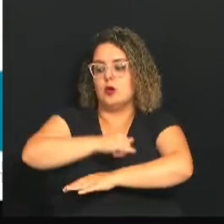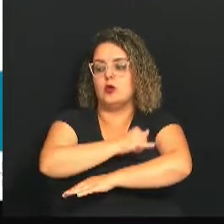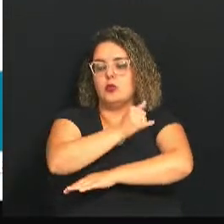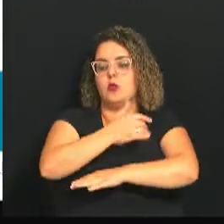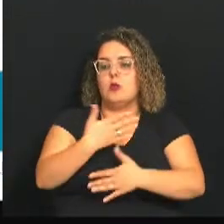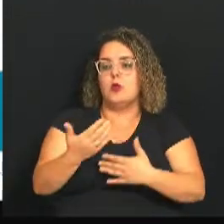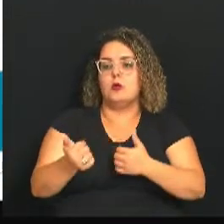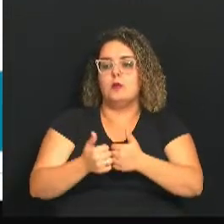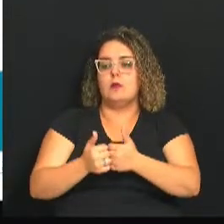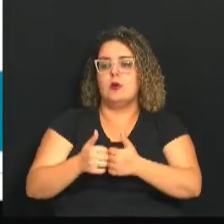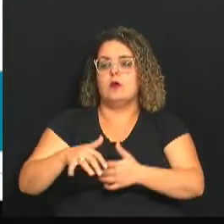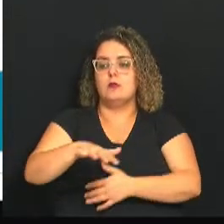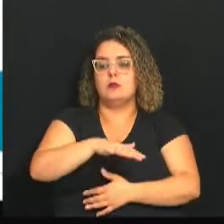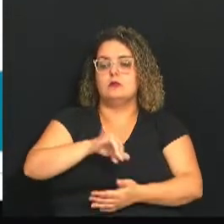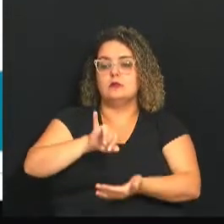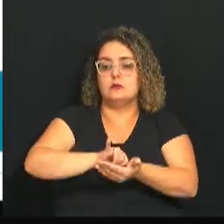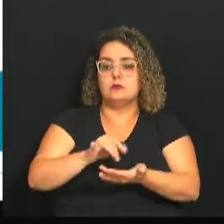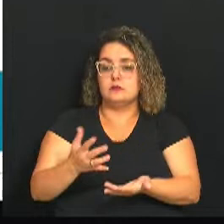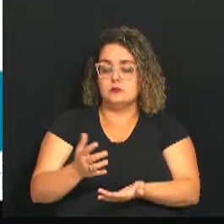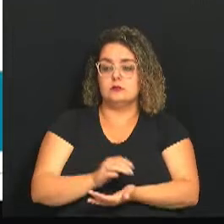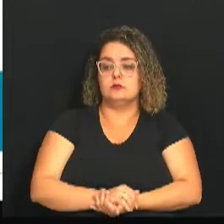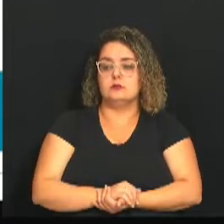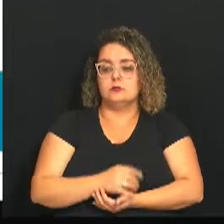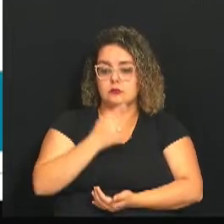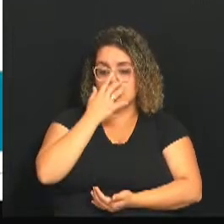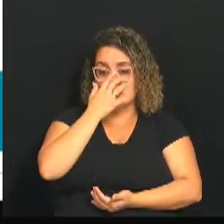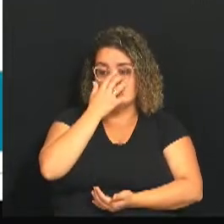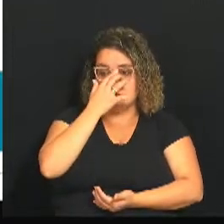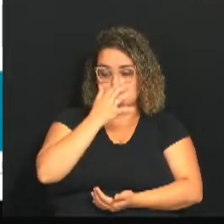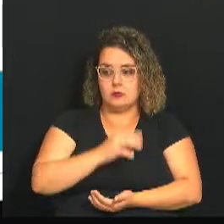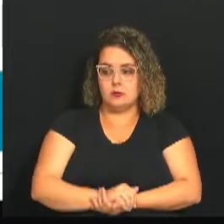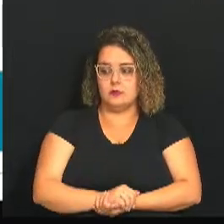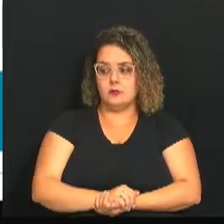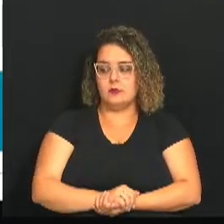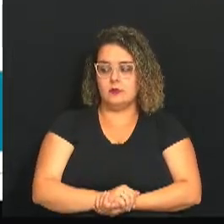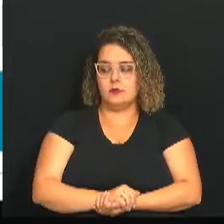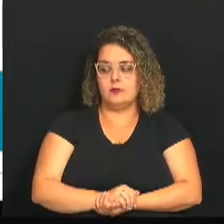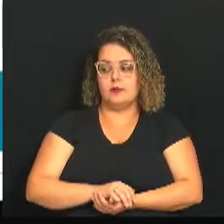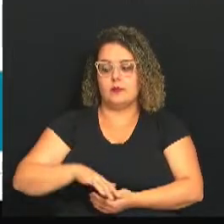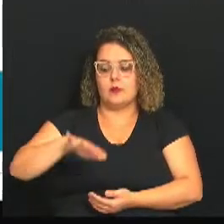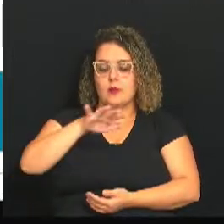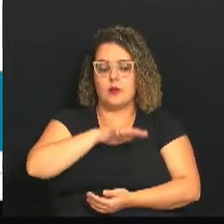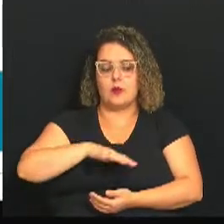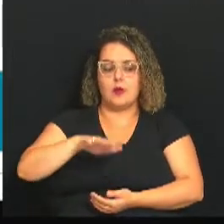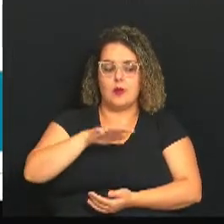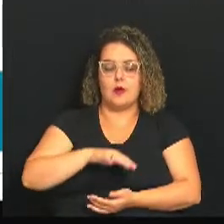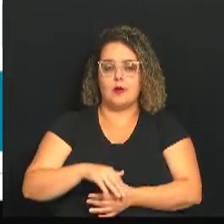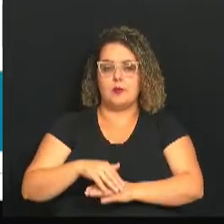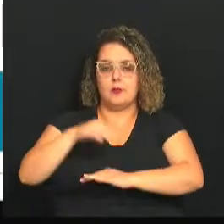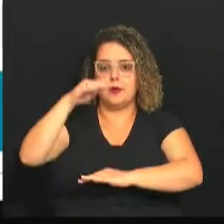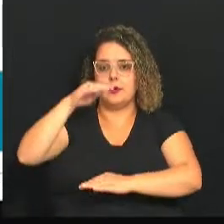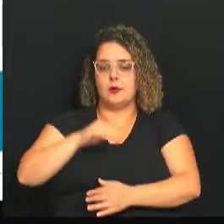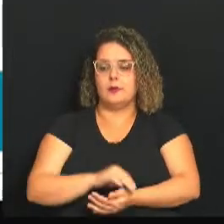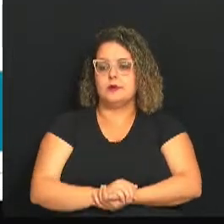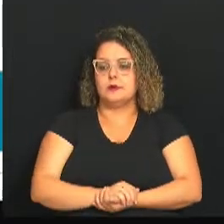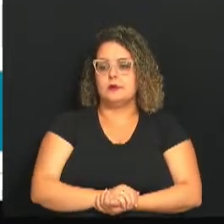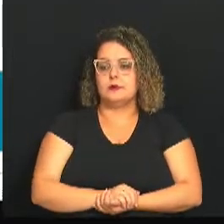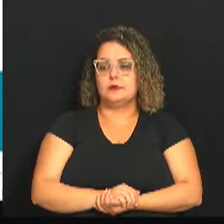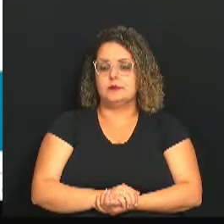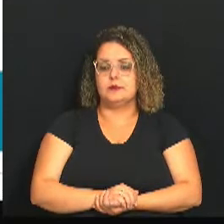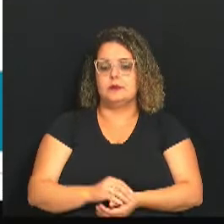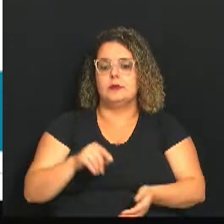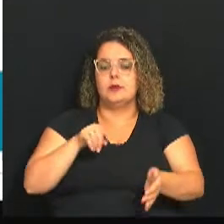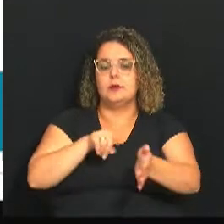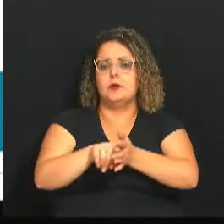da região central, relativamente mais alta, né, e aí surge a pergunta, né, esses